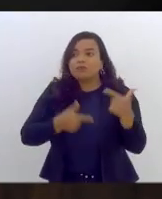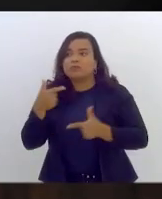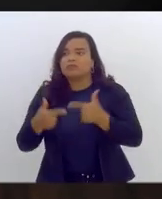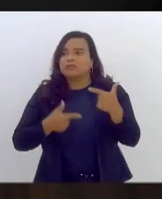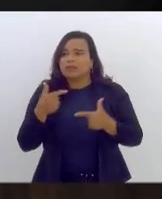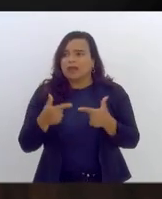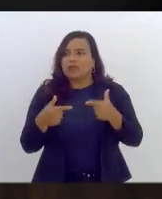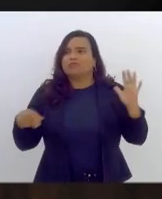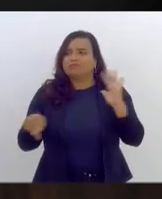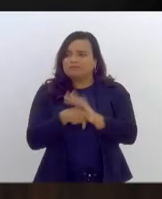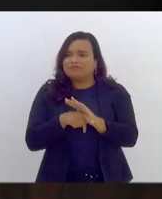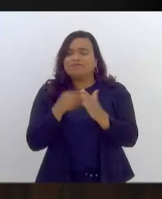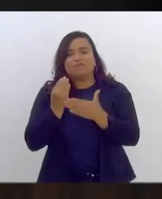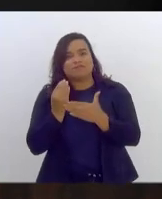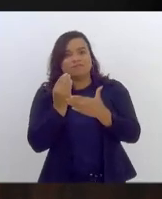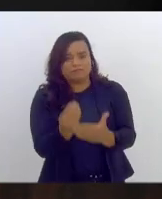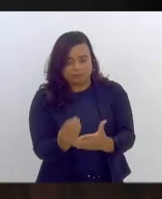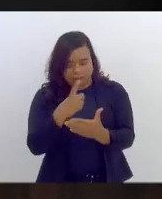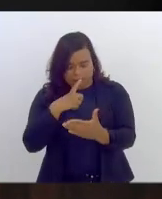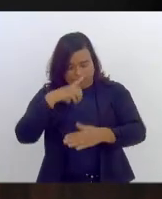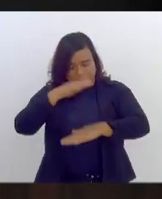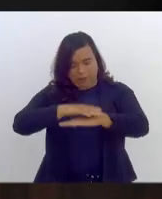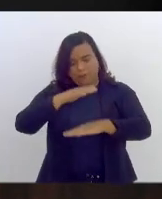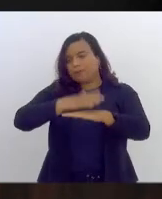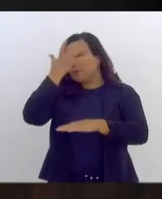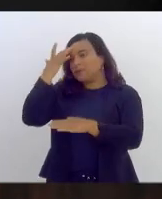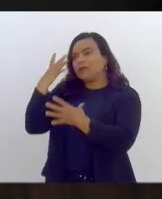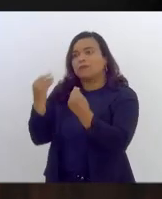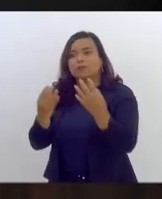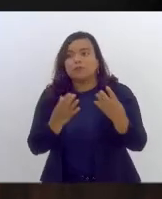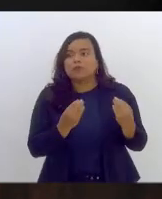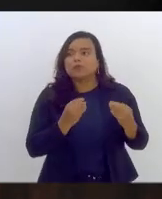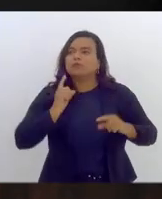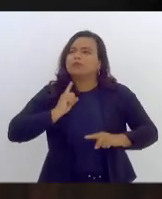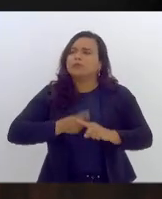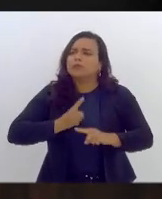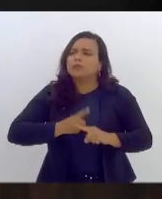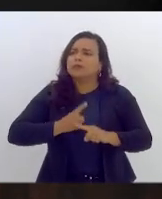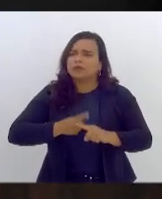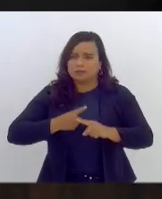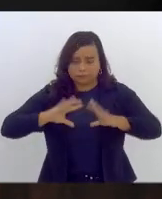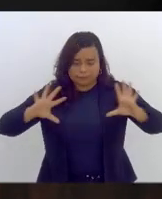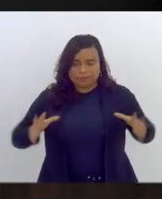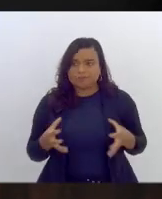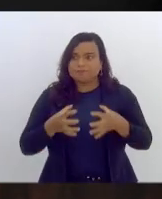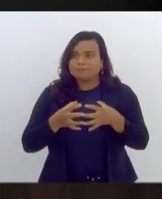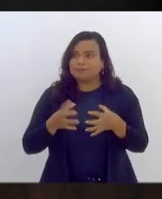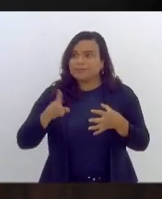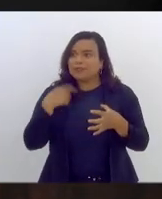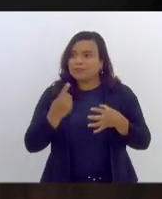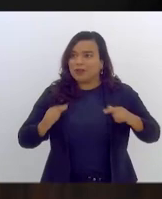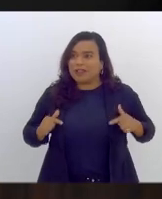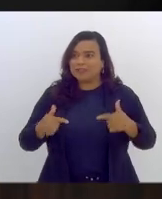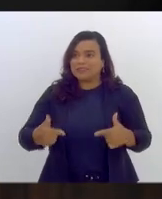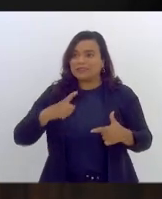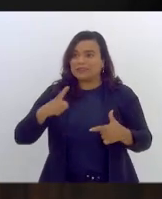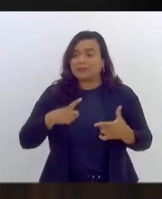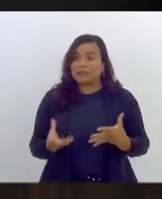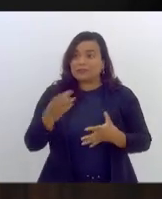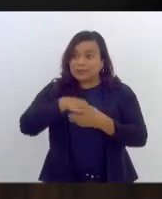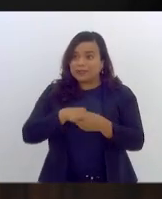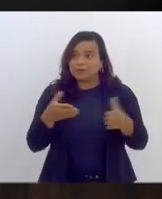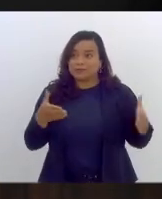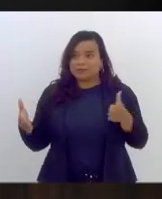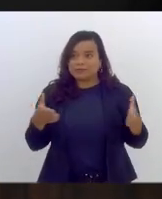estava sendo entregue nas mãos de muitos, porque a coletividade que nós exercemos dentro da nossa